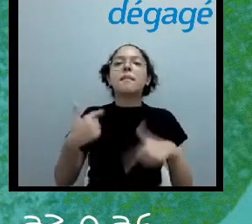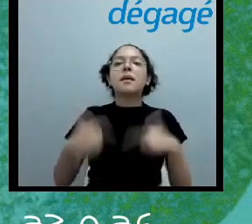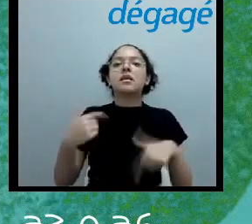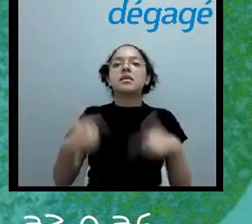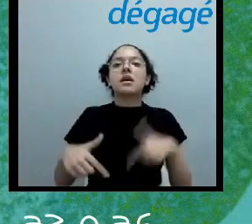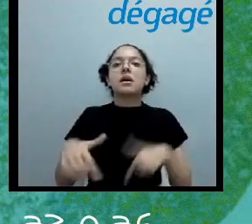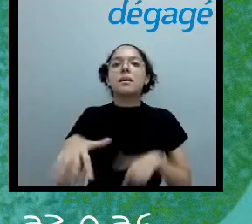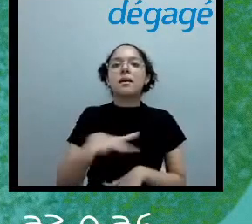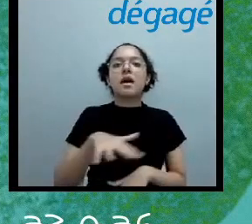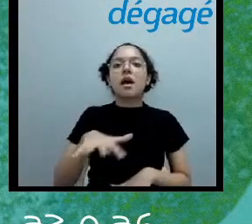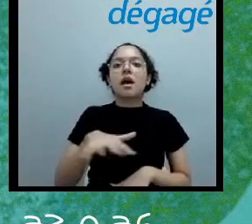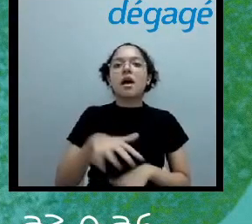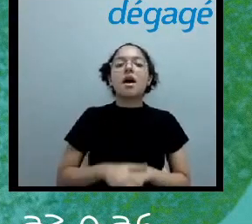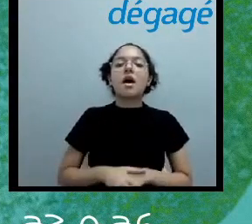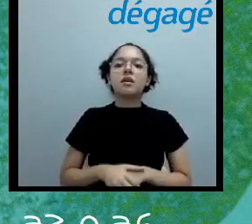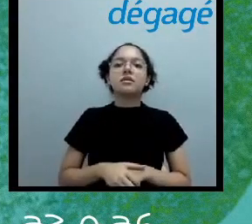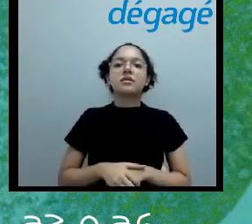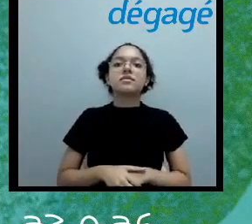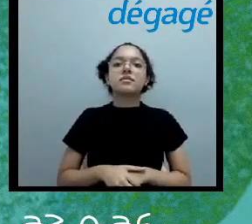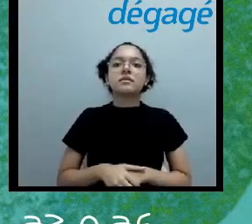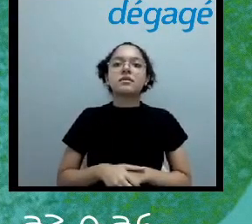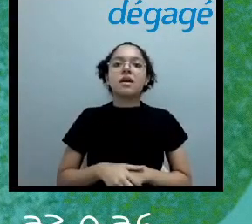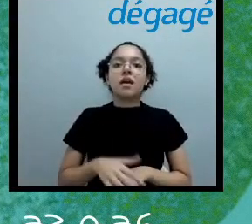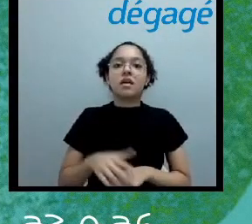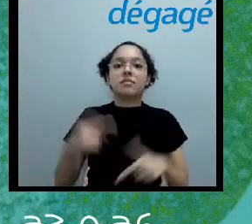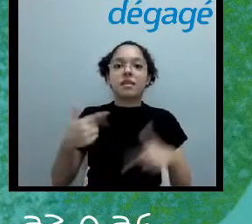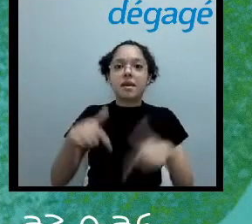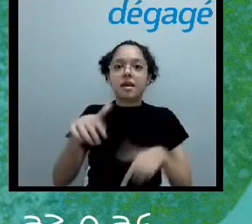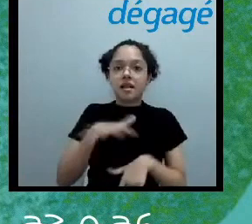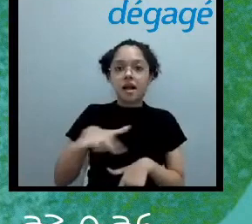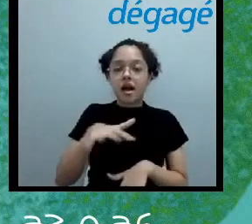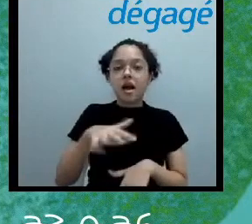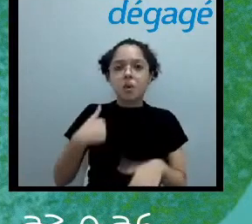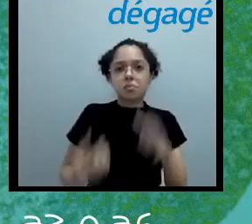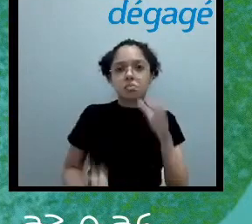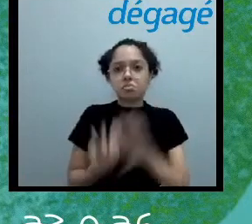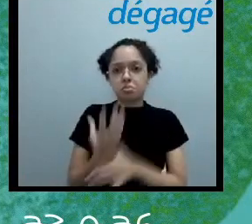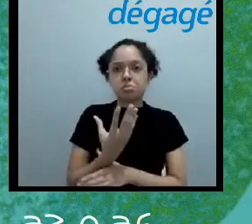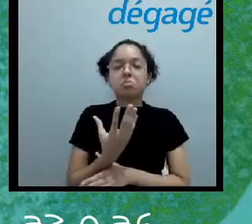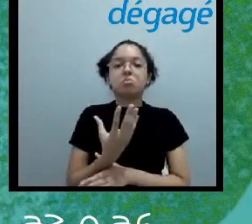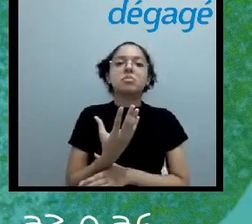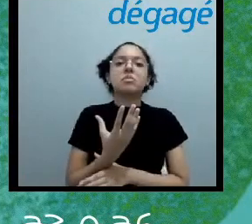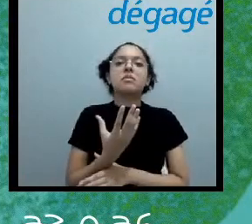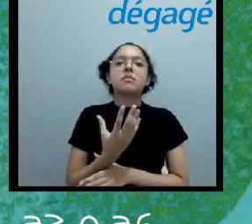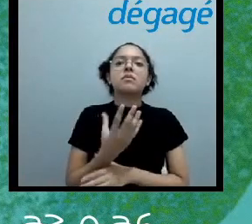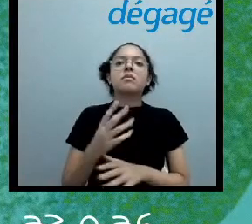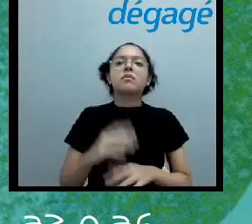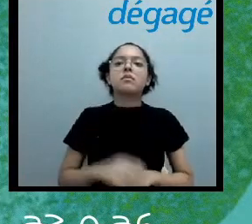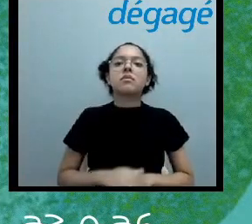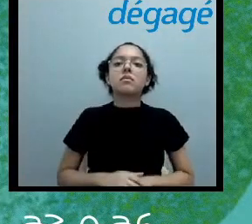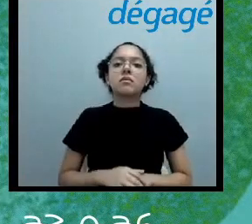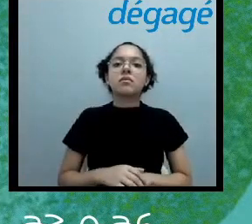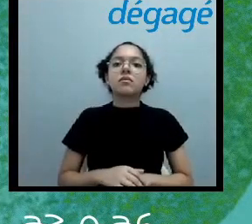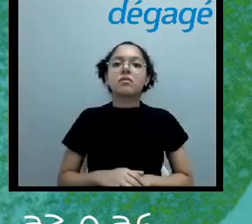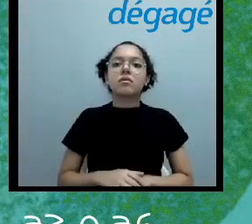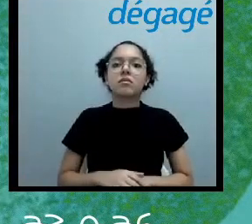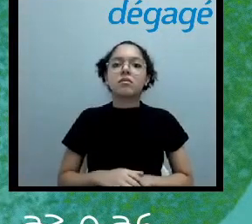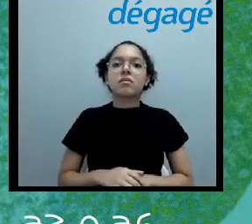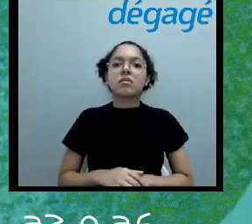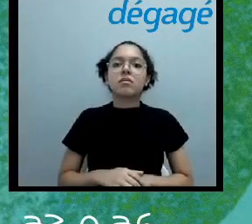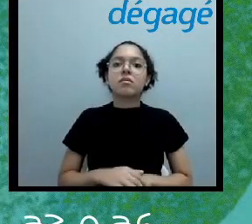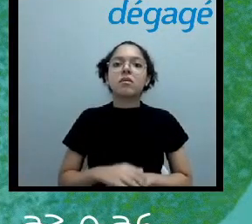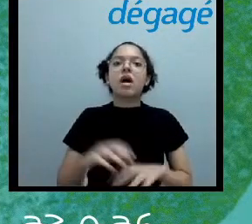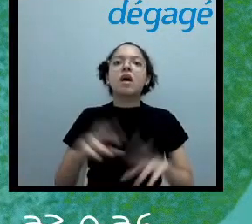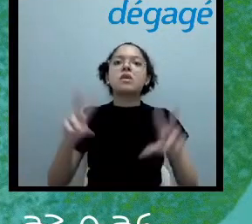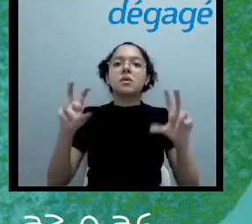Zine. E aí, uma das investigações desse teatro Zine é sobre feminismos, e se chama Teatro Zine Feminista.